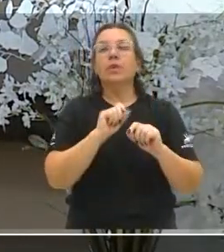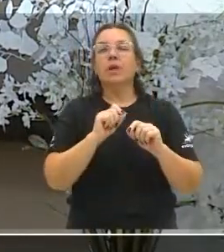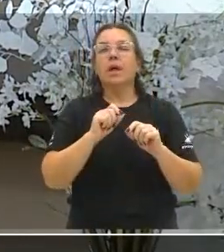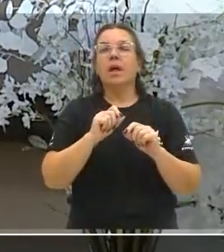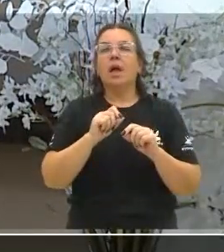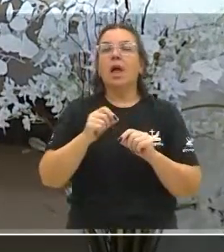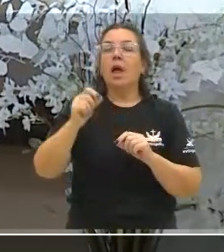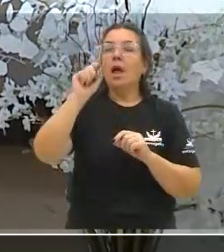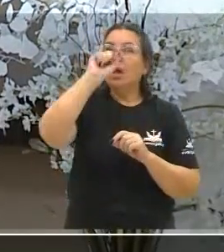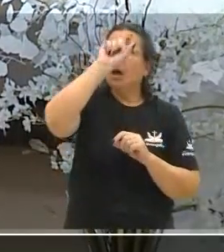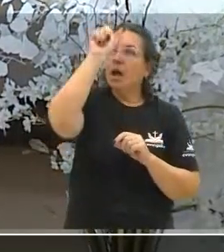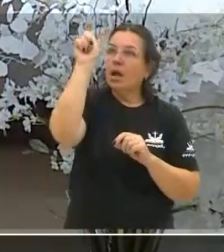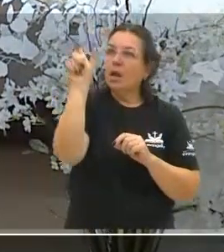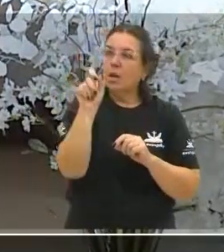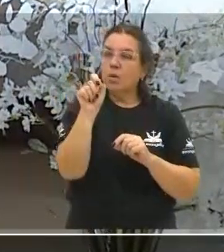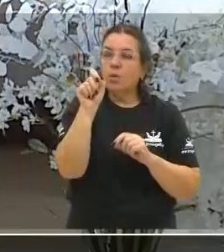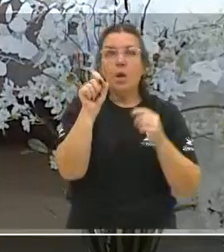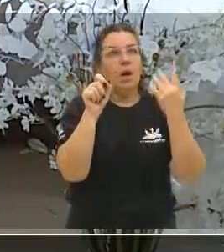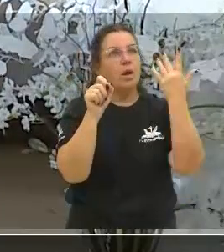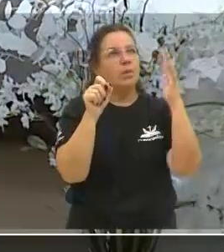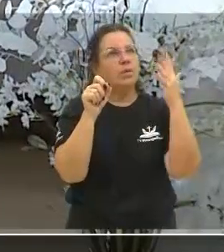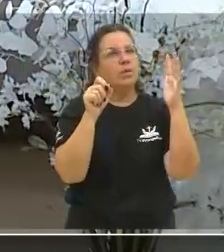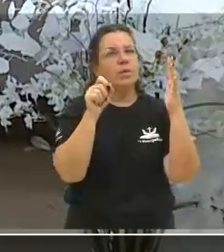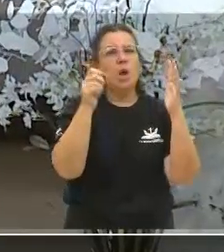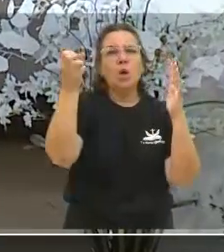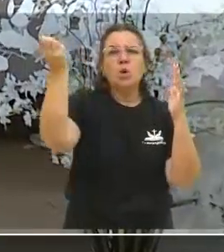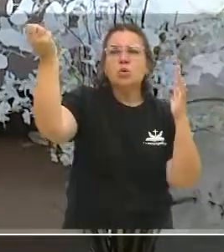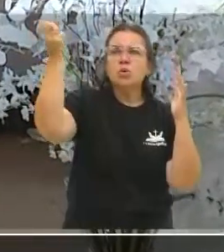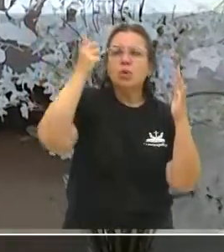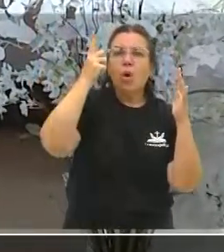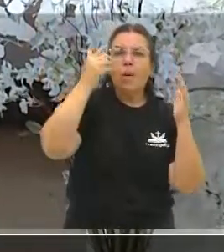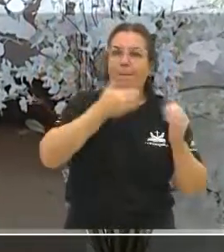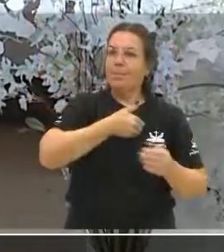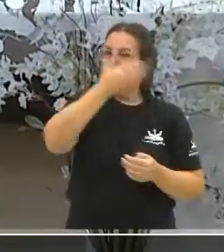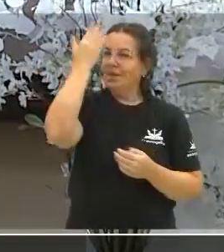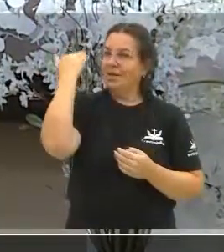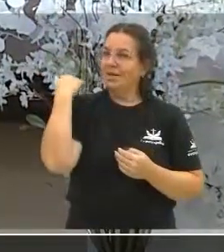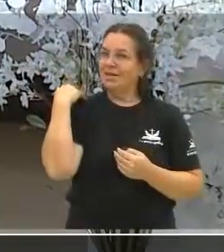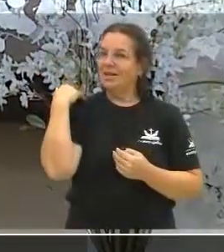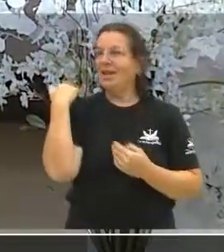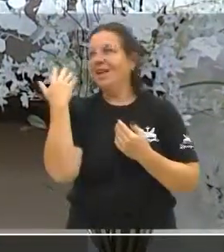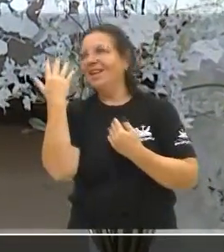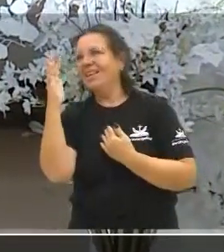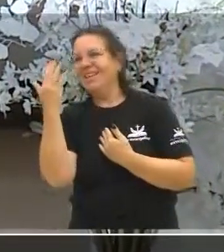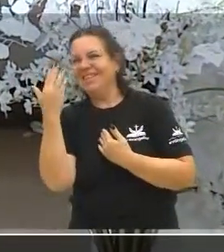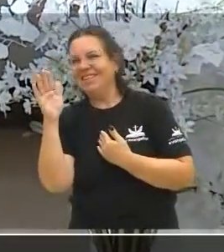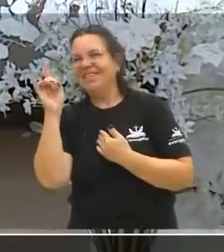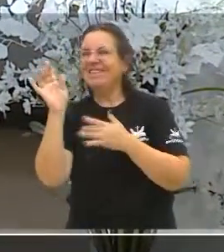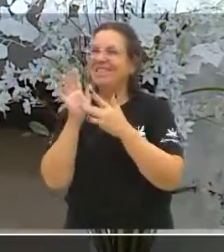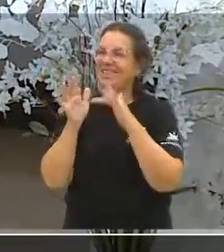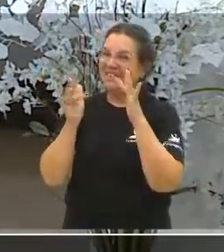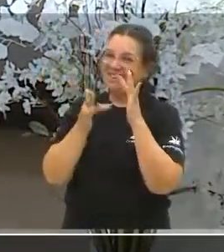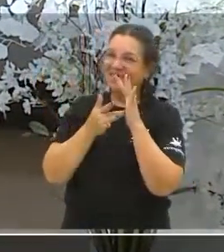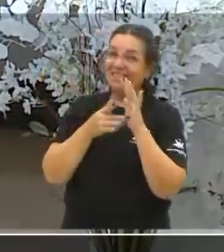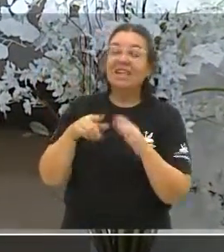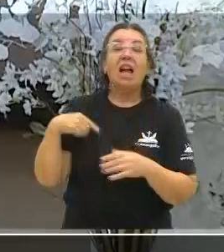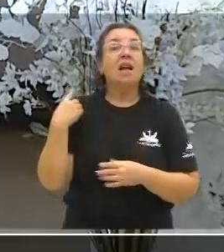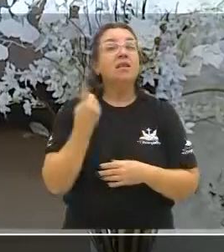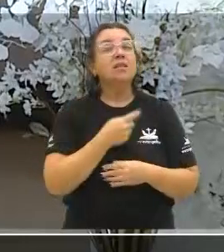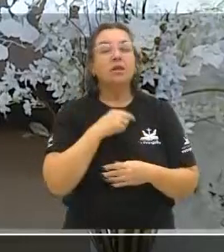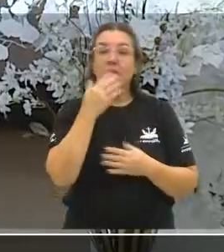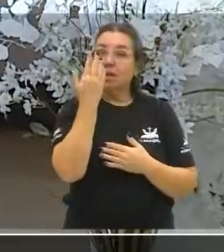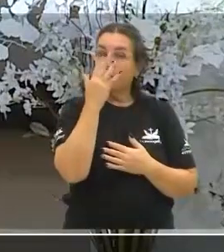lua reflete o sol, Maria reflete Jesus, nós